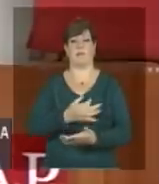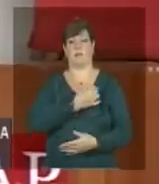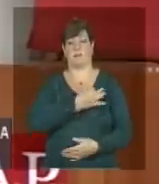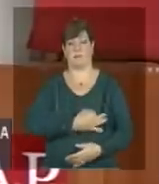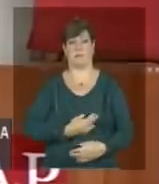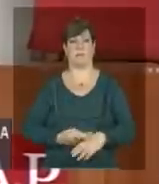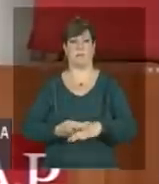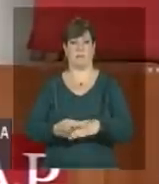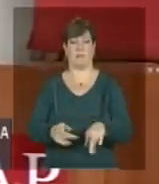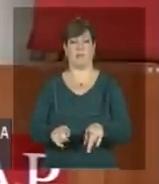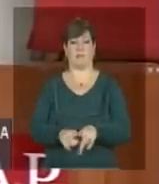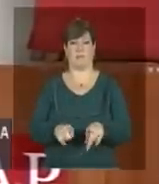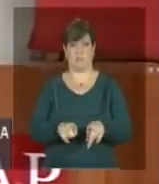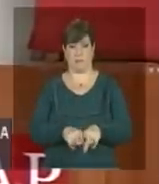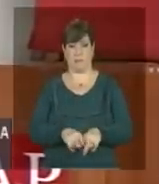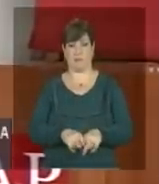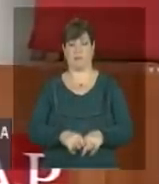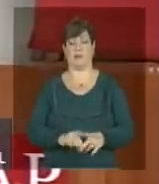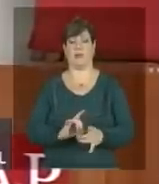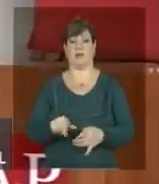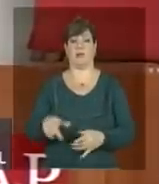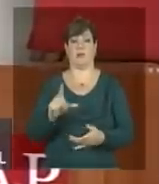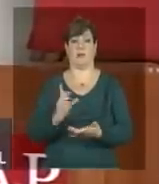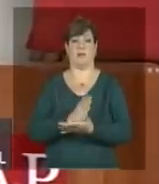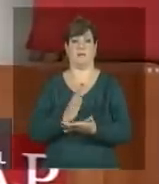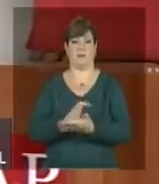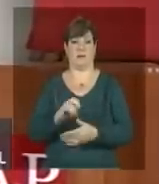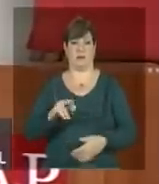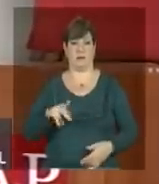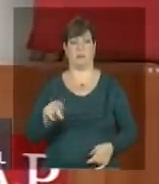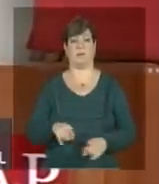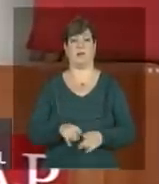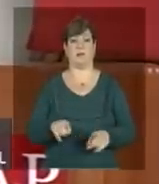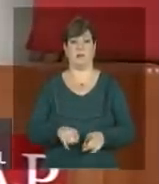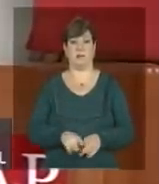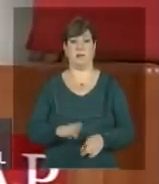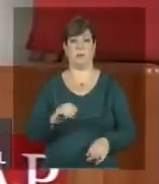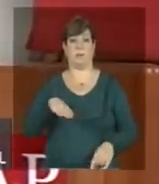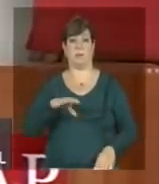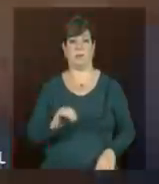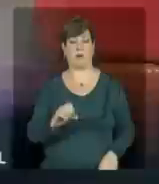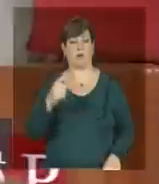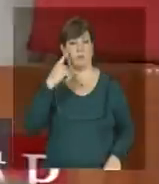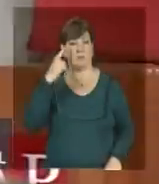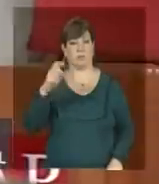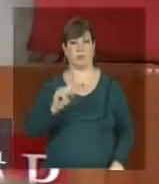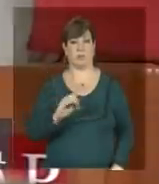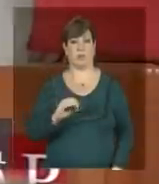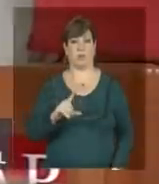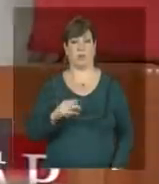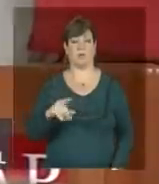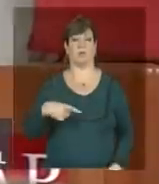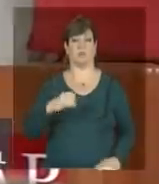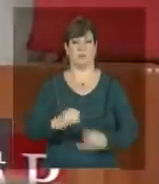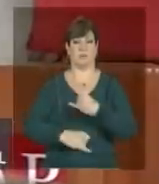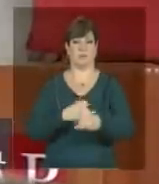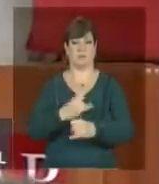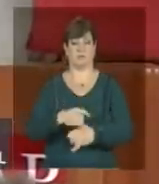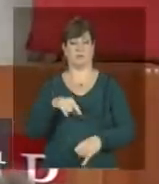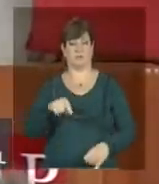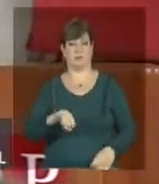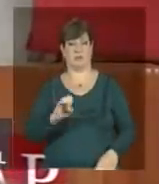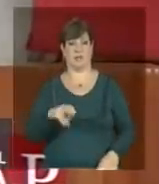disponível também na livraria da ENAP, divulgação da iniciativa do Banco de Soluções no sítio Inovação da ENAP,